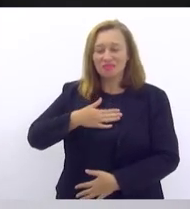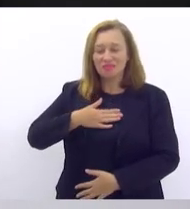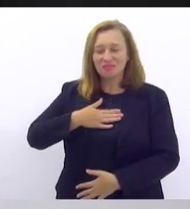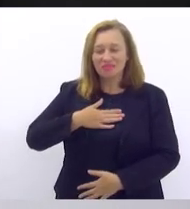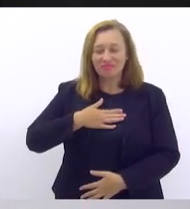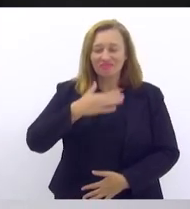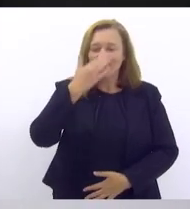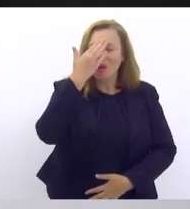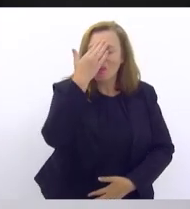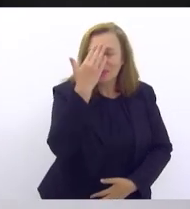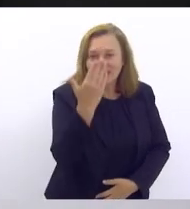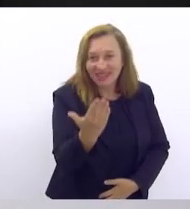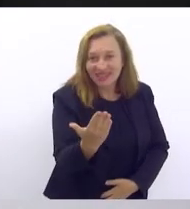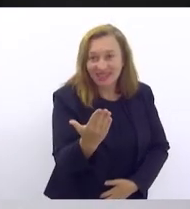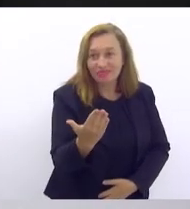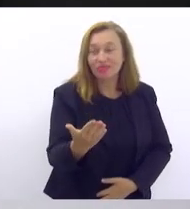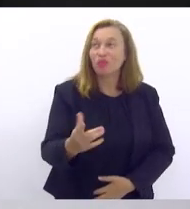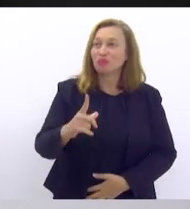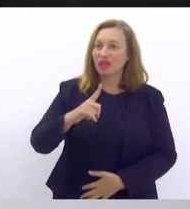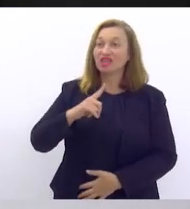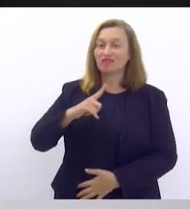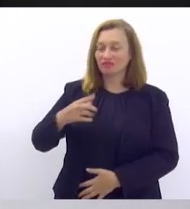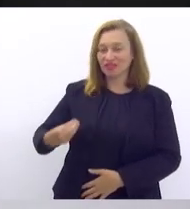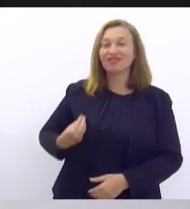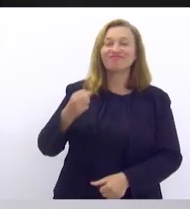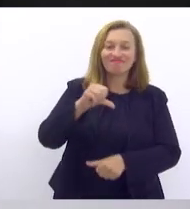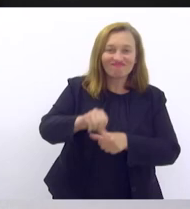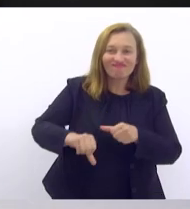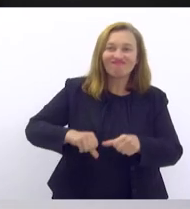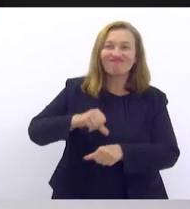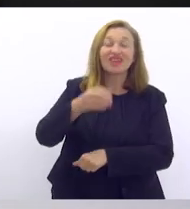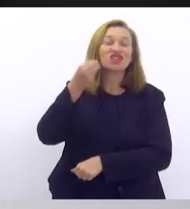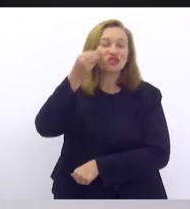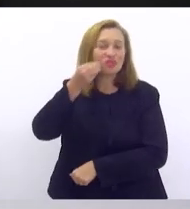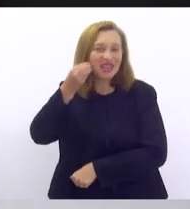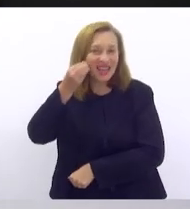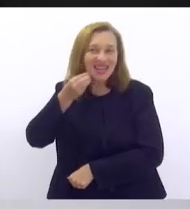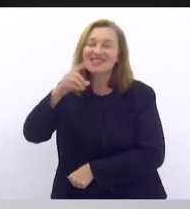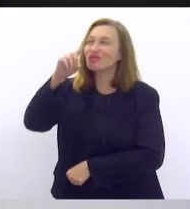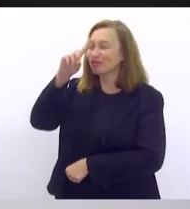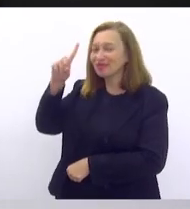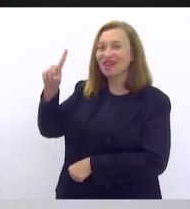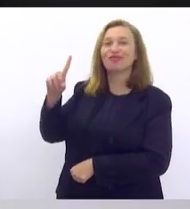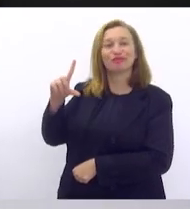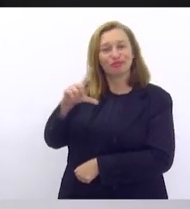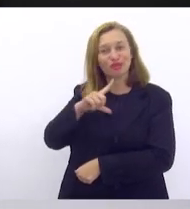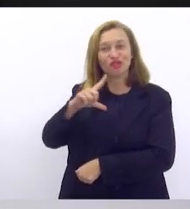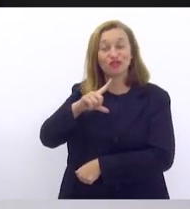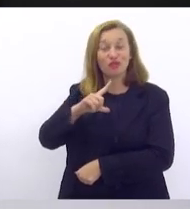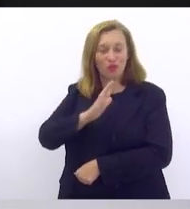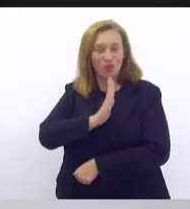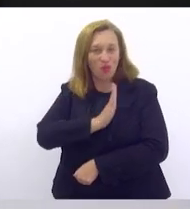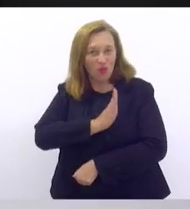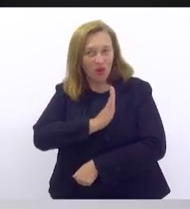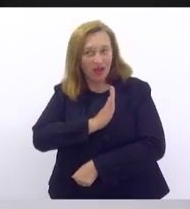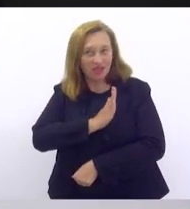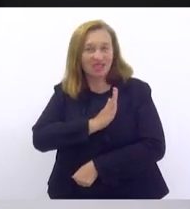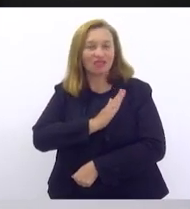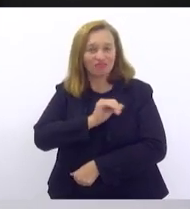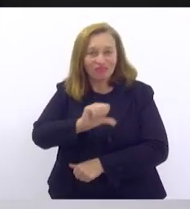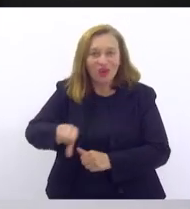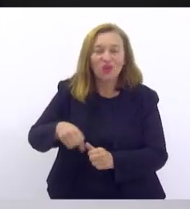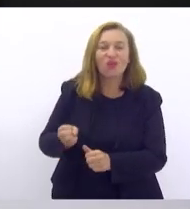muito obrigado. Eu tive a vida transformada. Dona Edinei, eu tive o meu coração